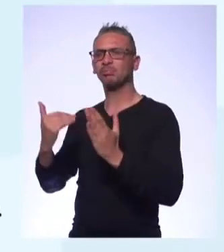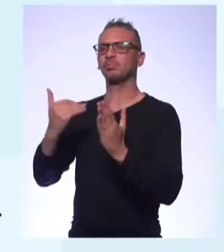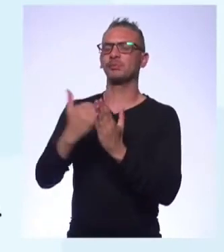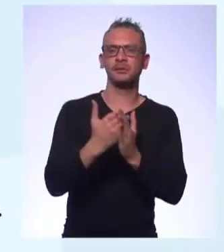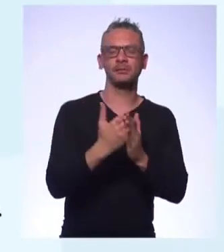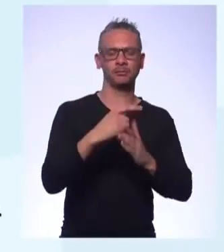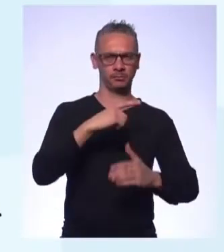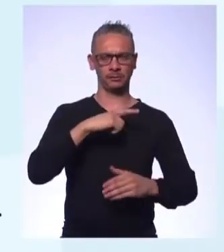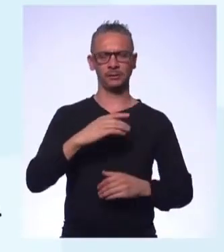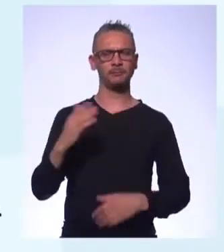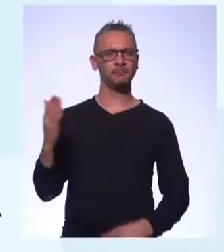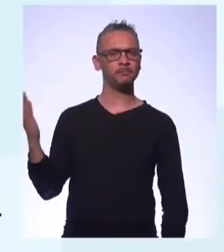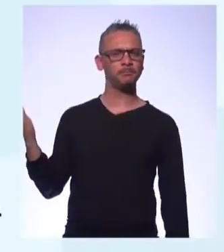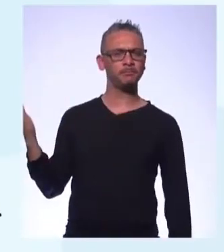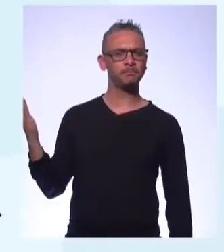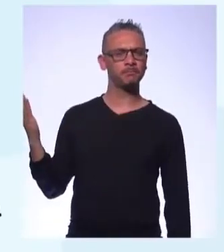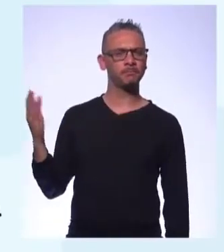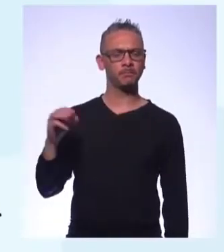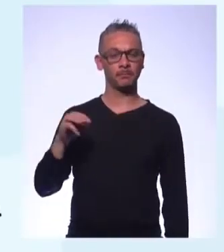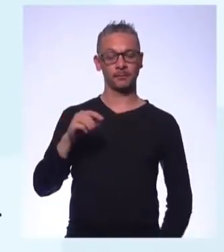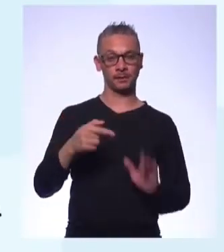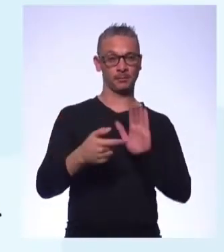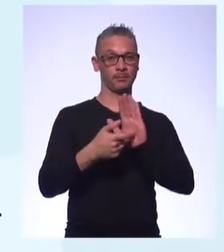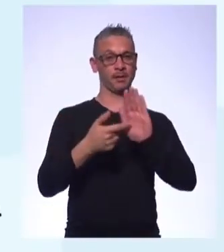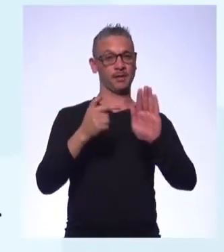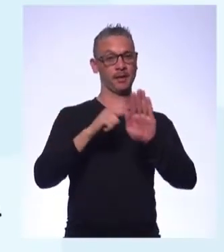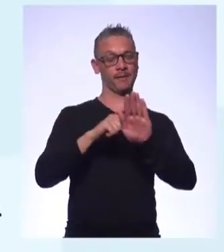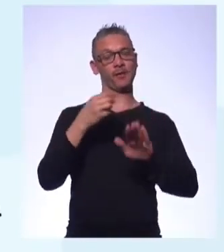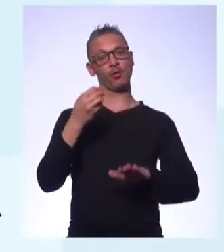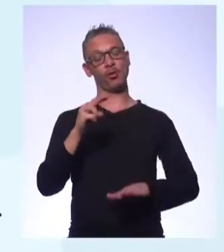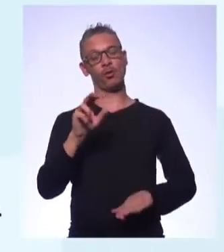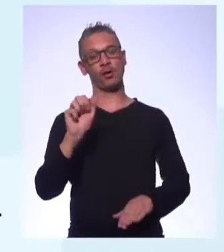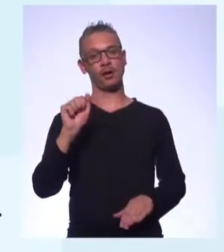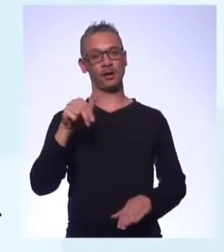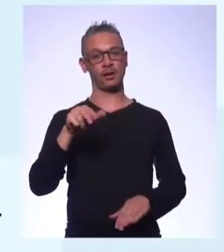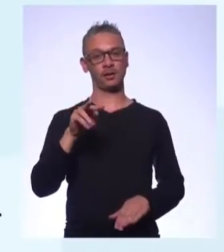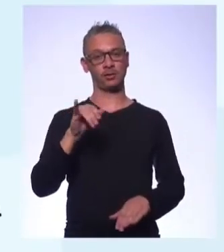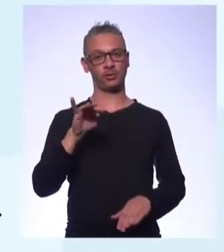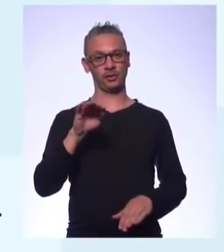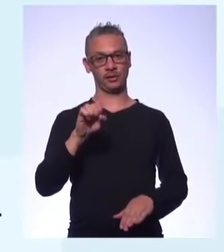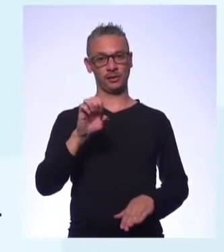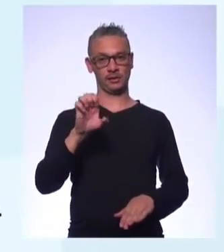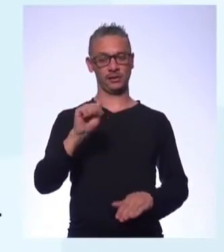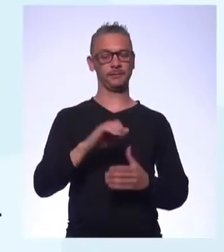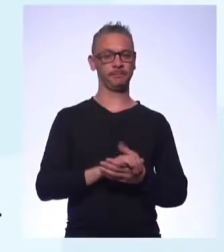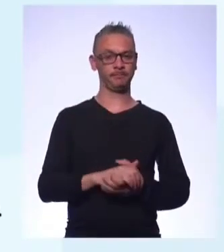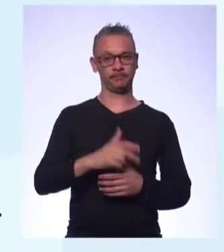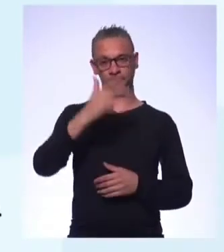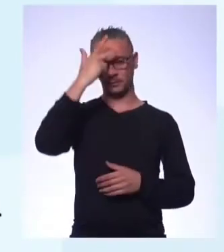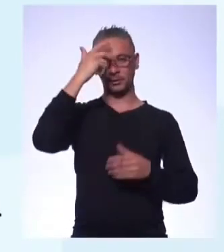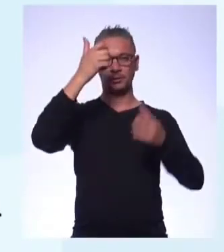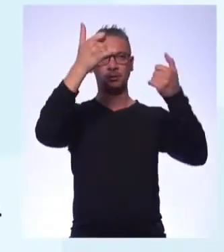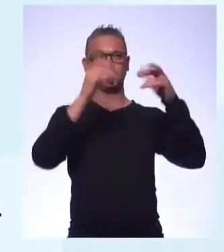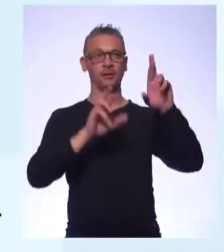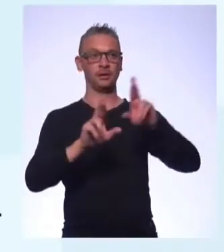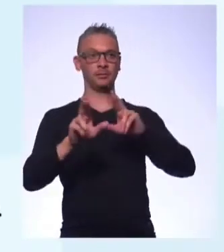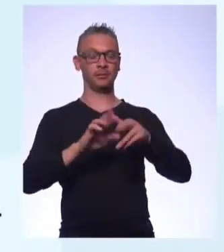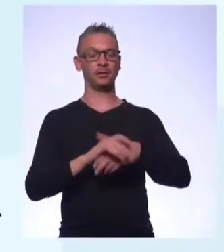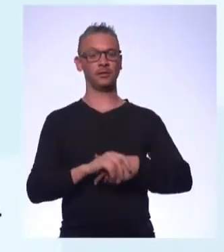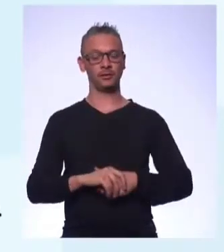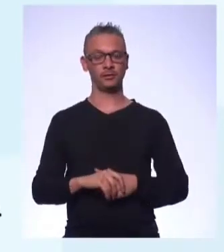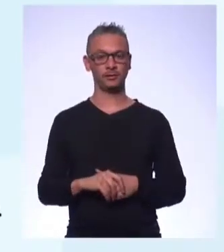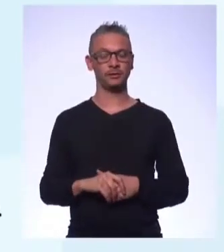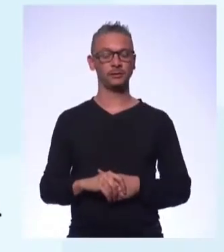eu tenho o quê? Metáfora ou antítese nessa, Mauro? Eles já estão colocando? Eu tô vendo o pessoal falando que é metáfora. E na 2, olha